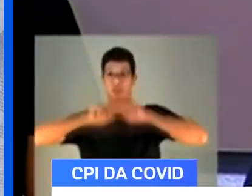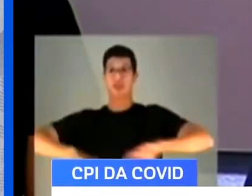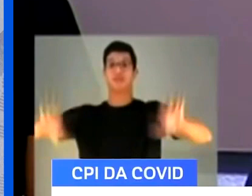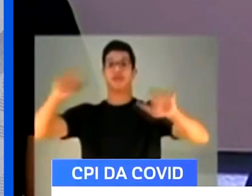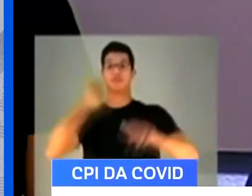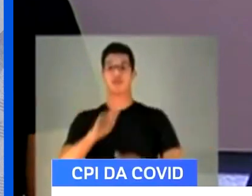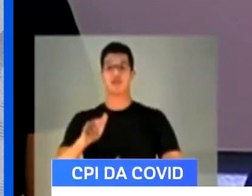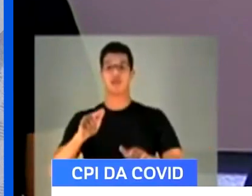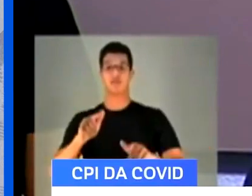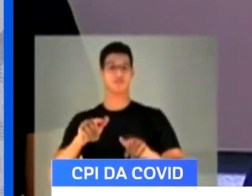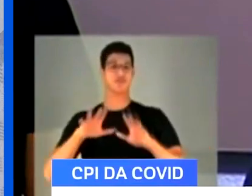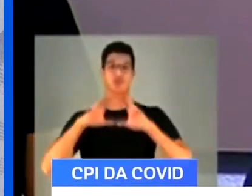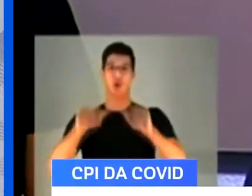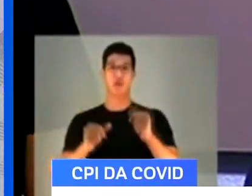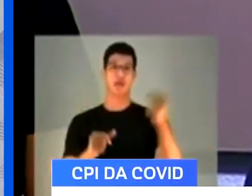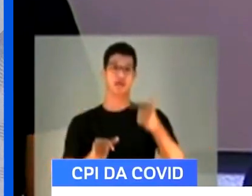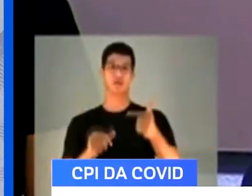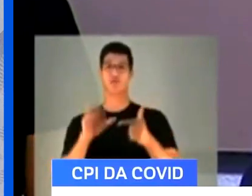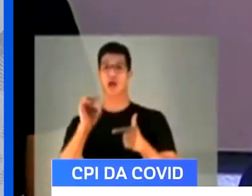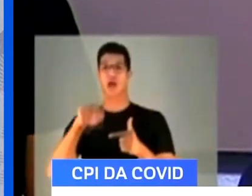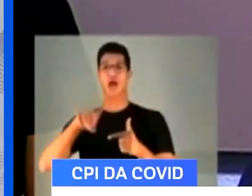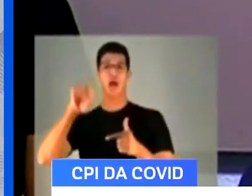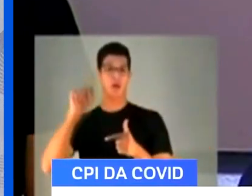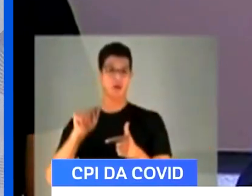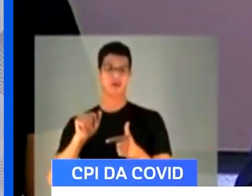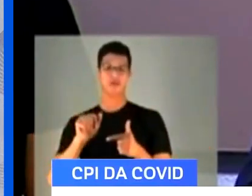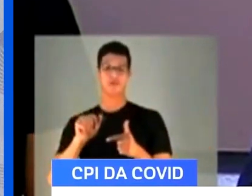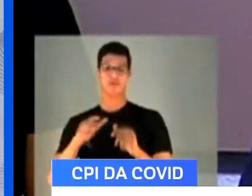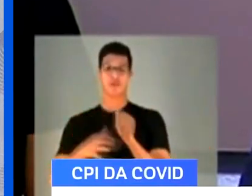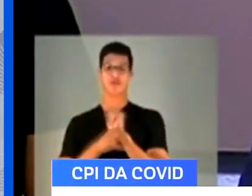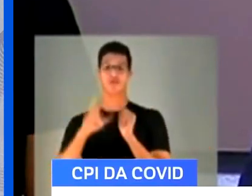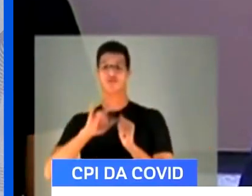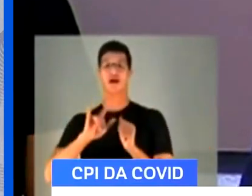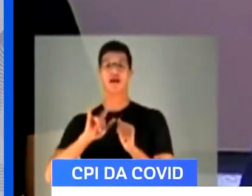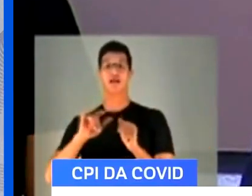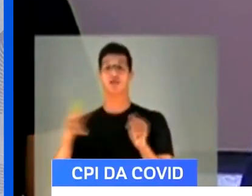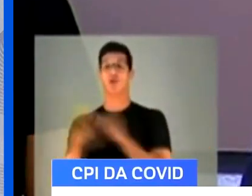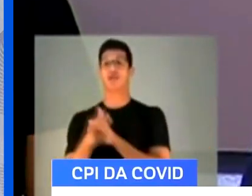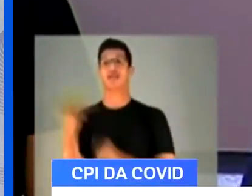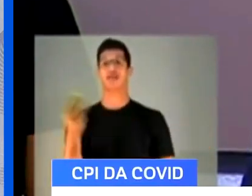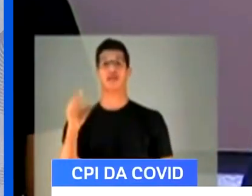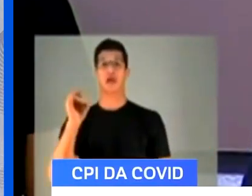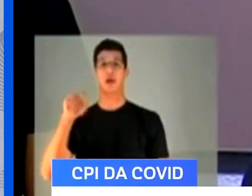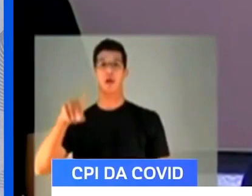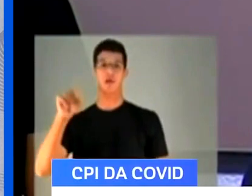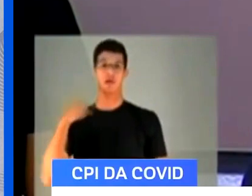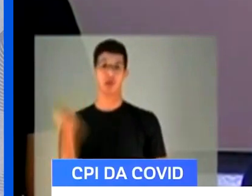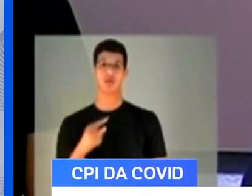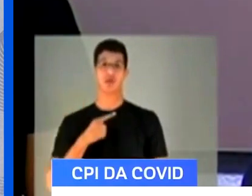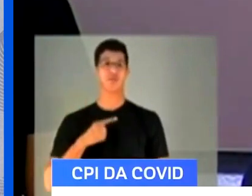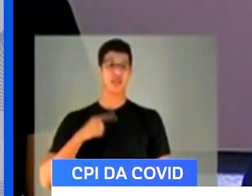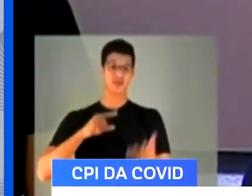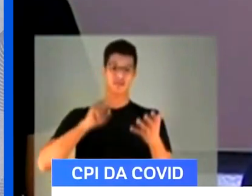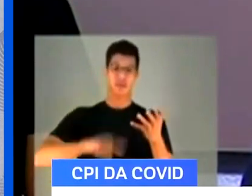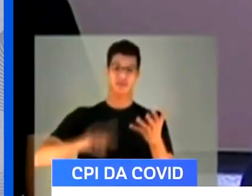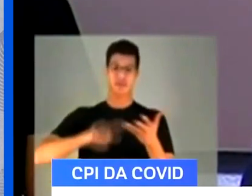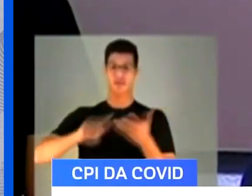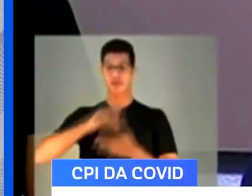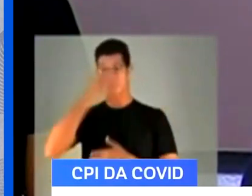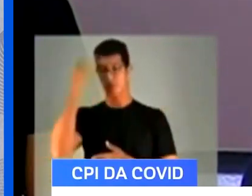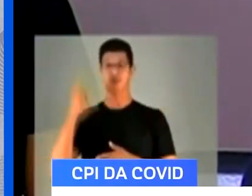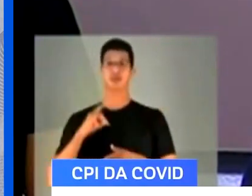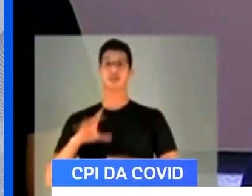não teria abortado a segunda onda e ela seguramente não vai abortar a terceira onda, porque nós temos ainda muitas